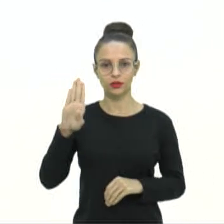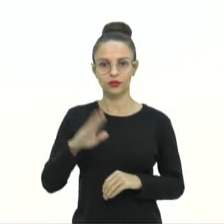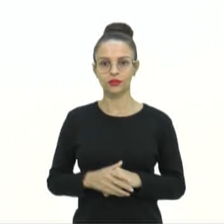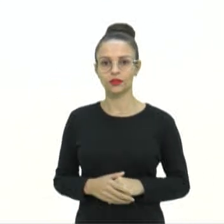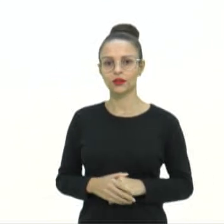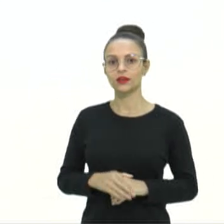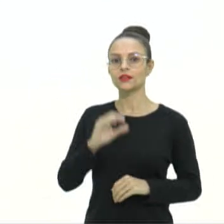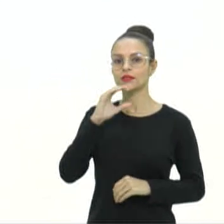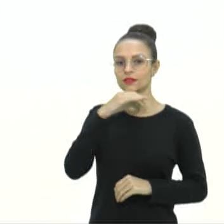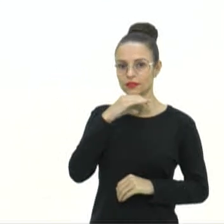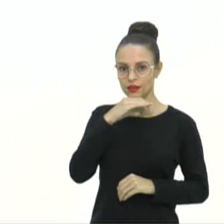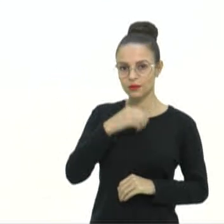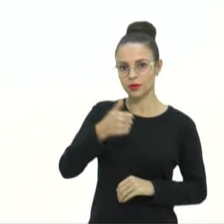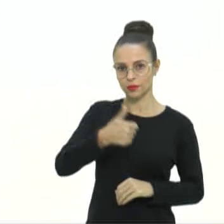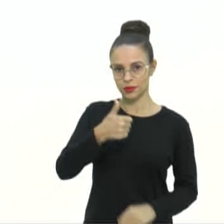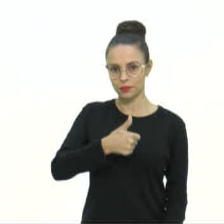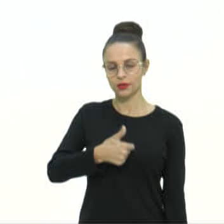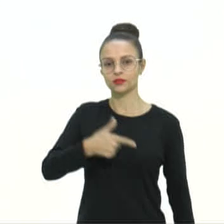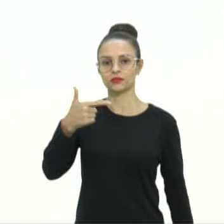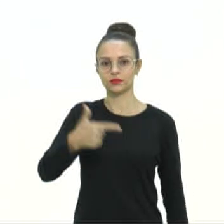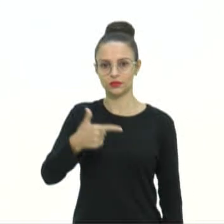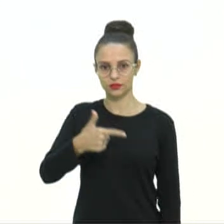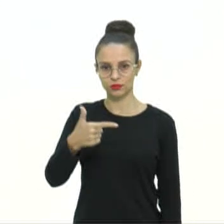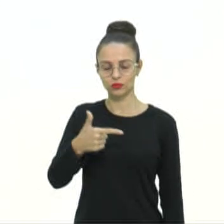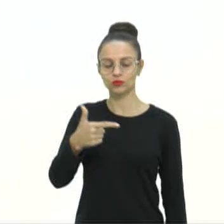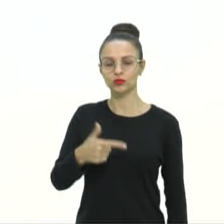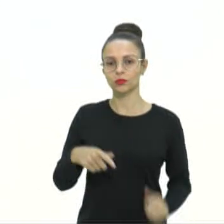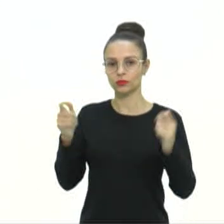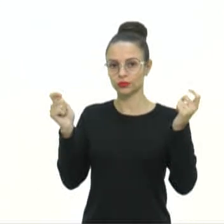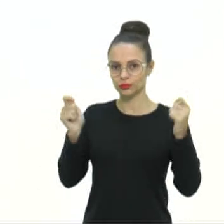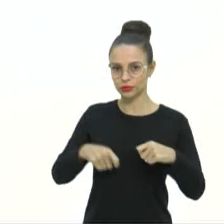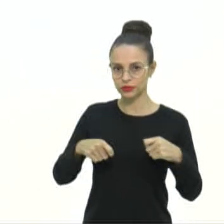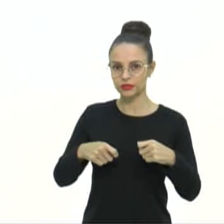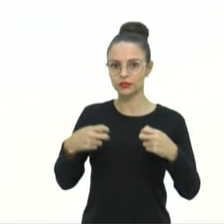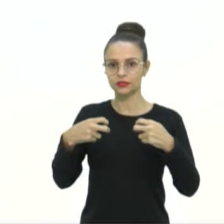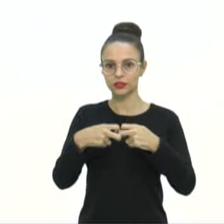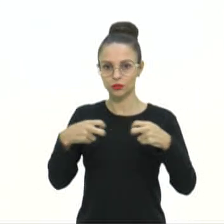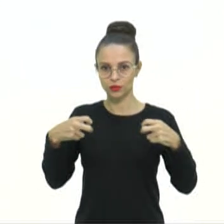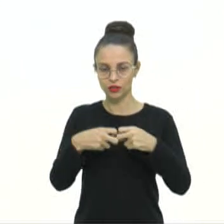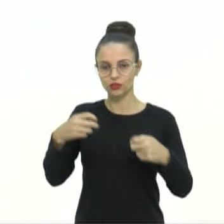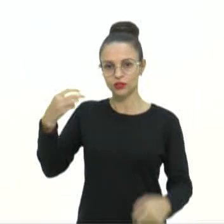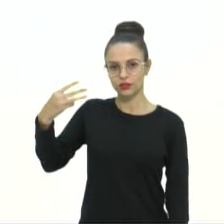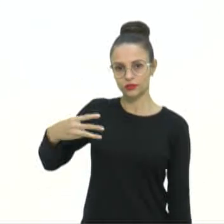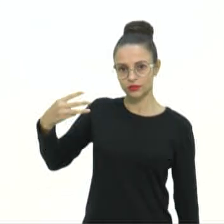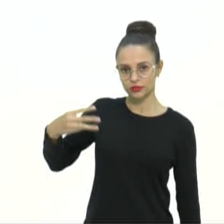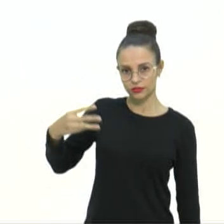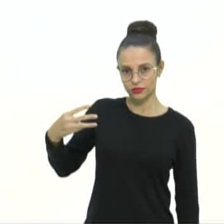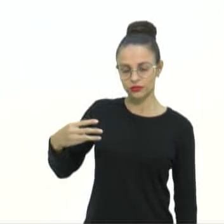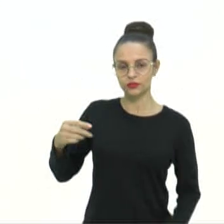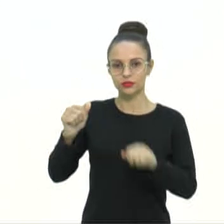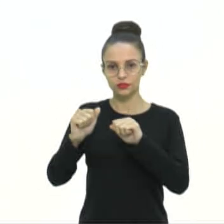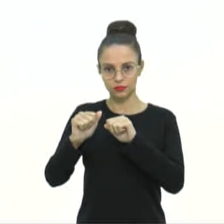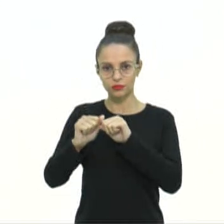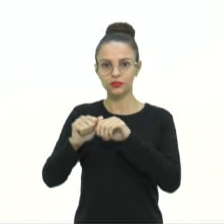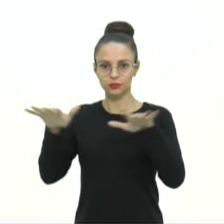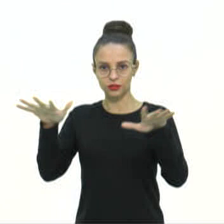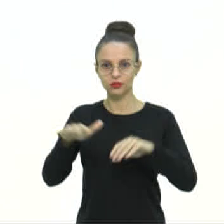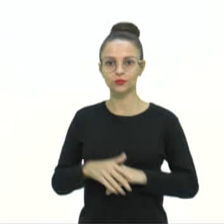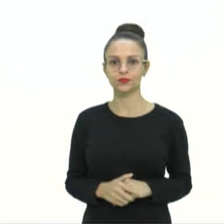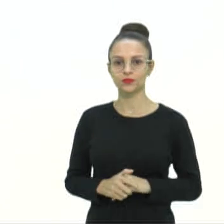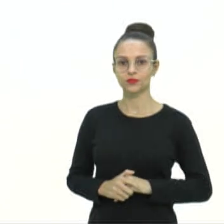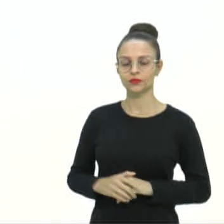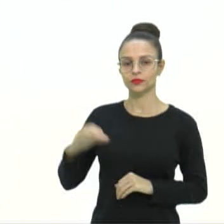B, térmica na primeira lacuna, segunda lacuna, potencial elástica e terceira lacuna,